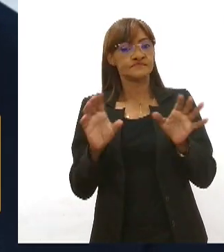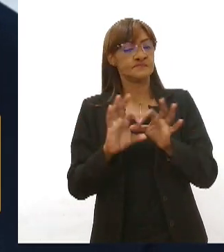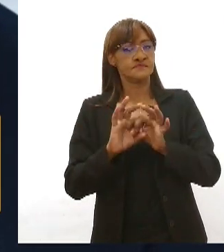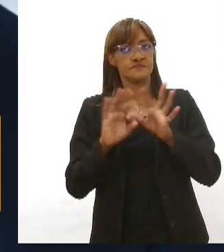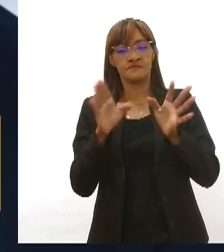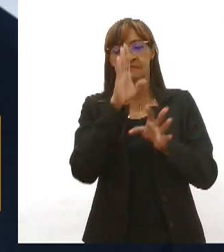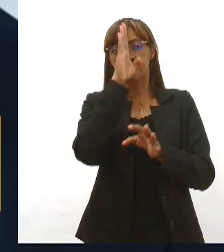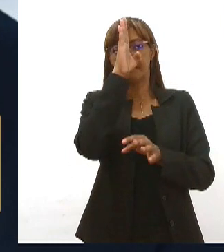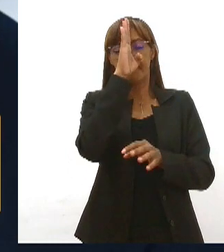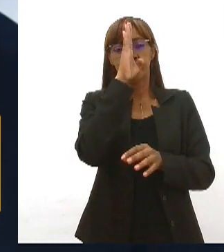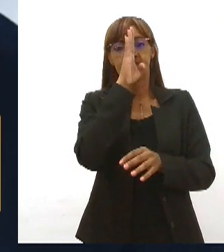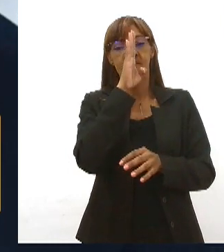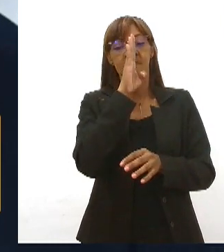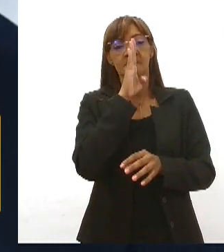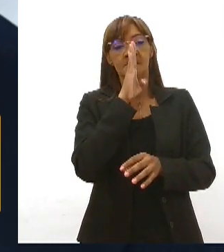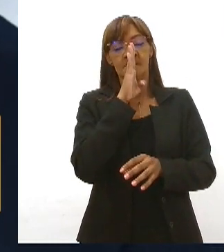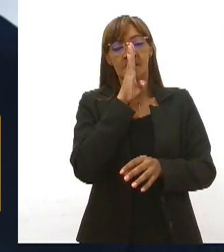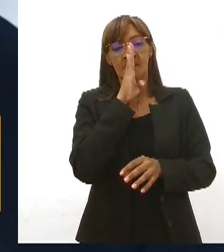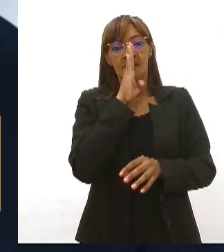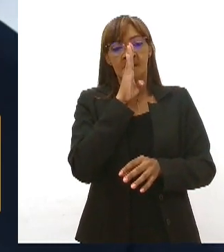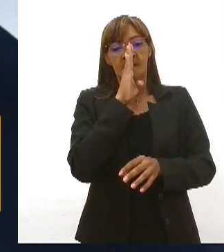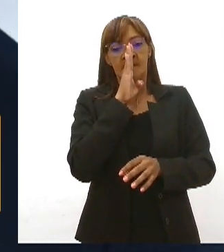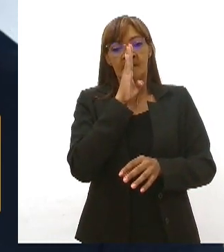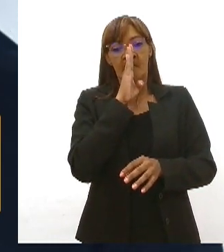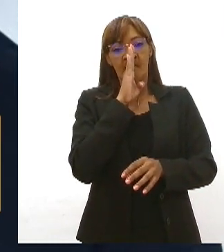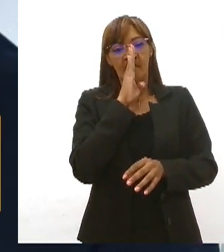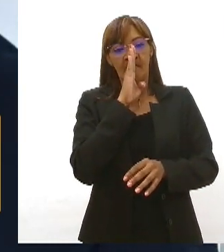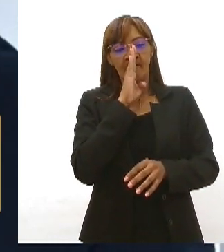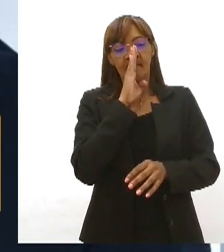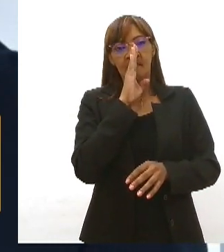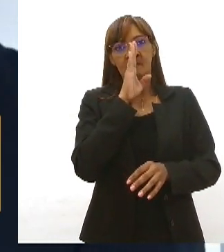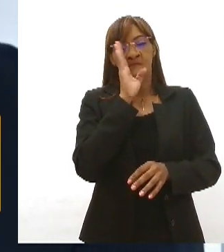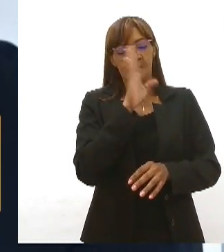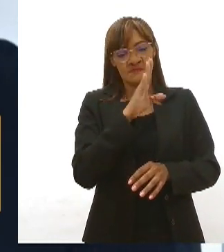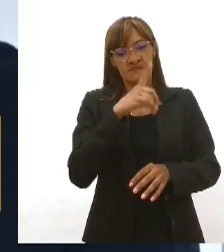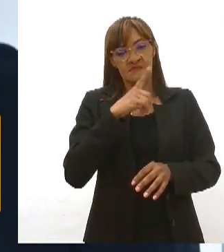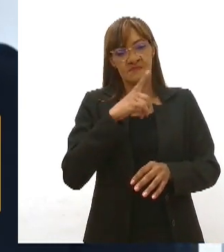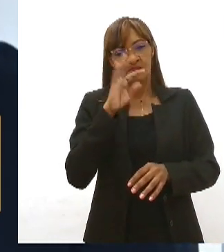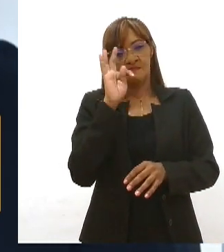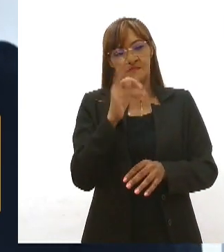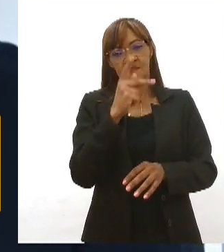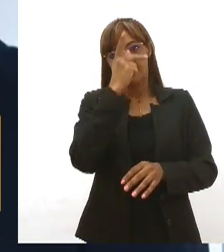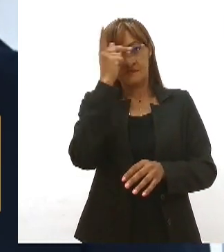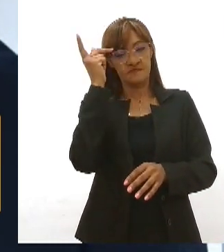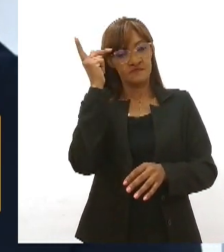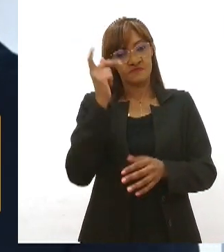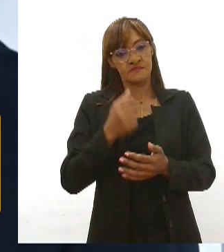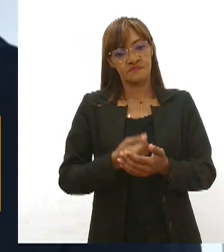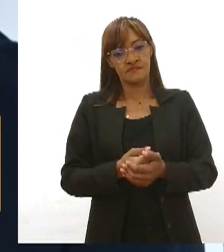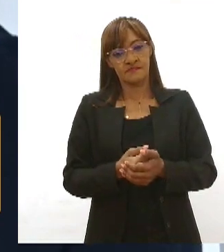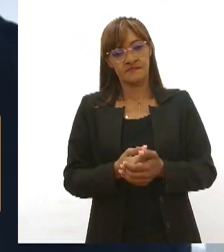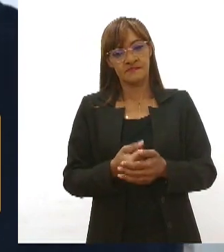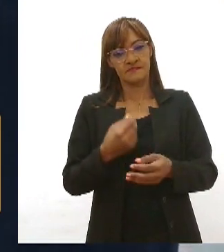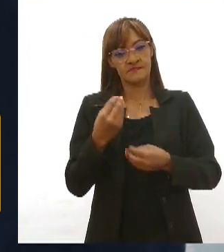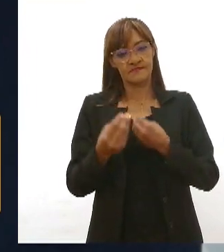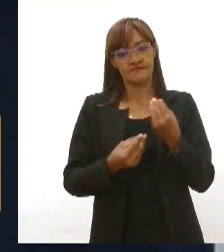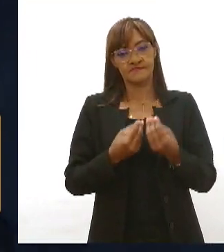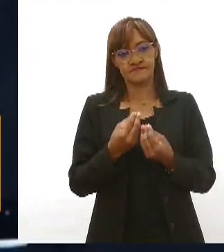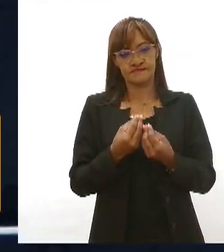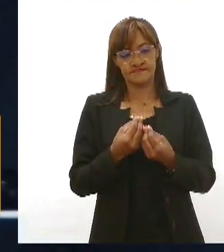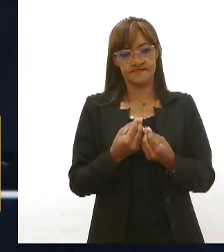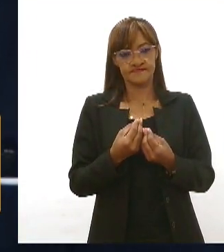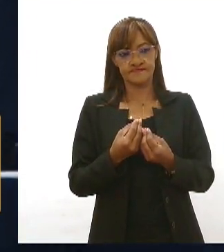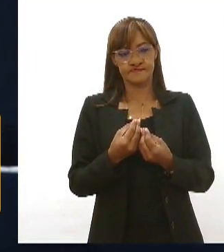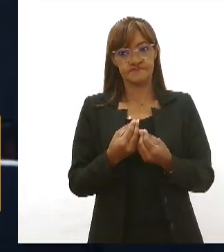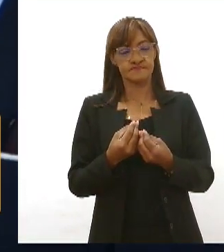temos várias pessoas aqui da sociedade civil participando do evento, o que tem sido para a gente muito gracioso. Muito obrigada